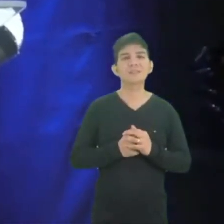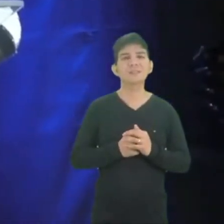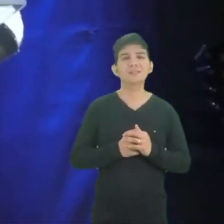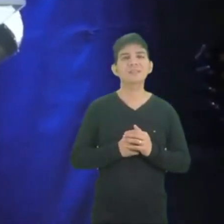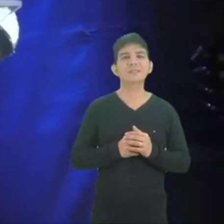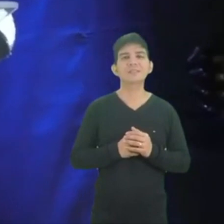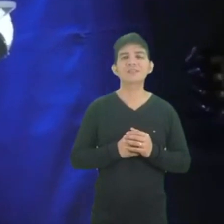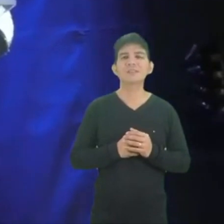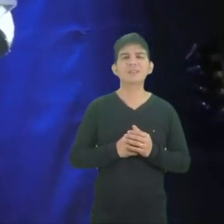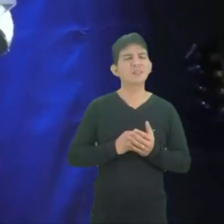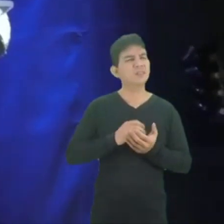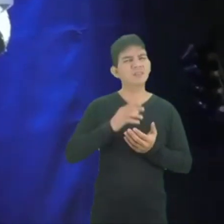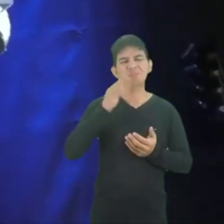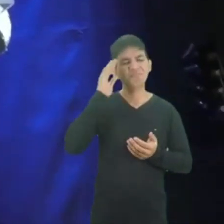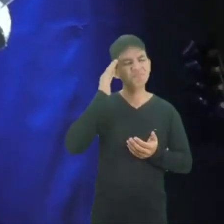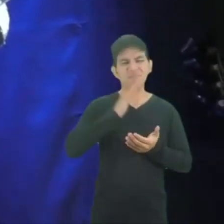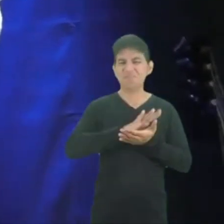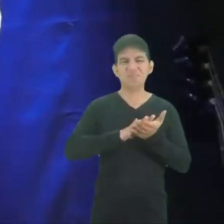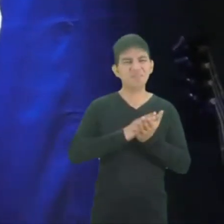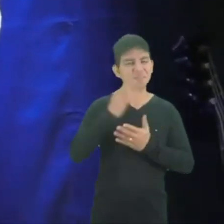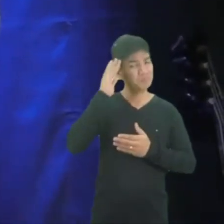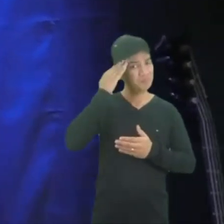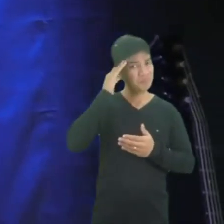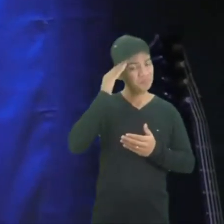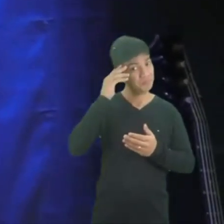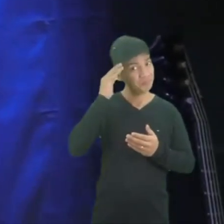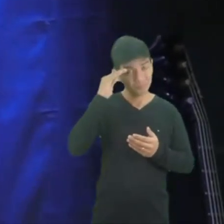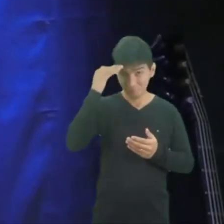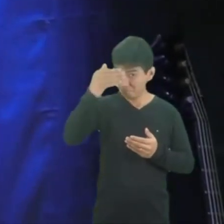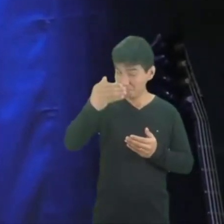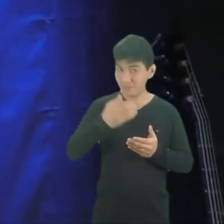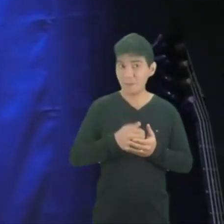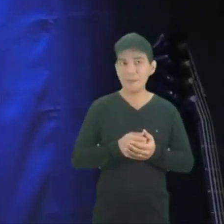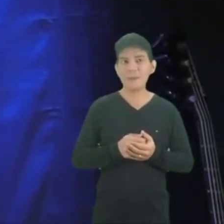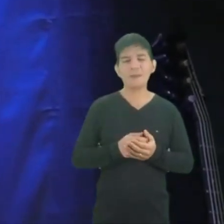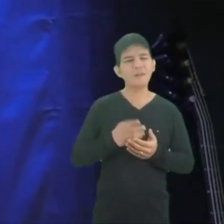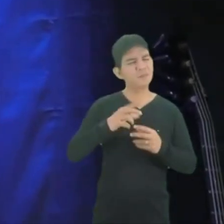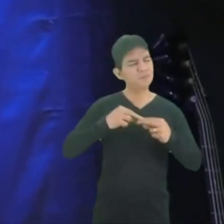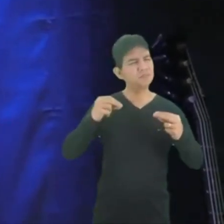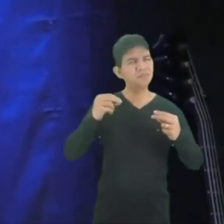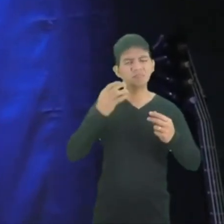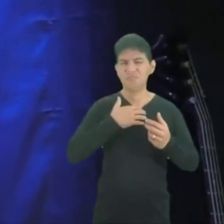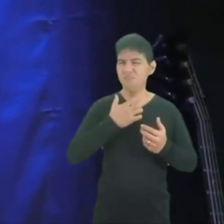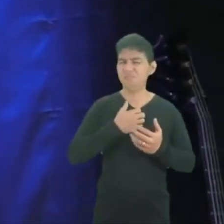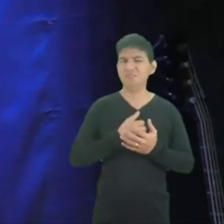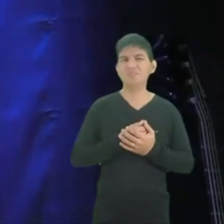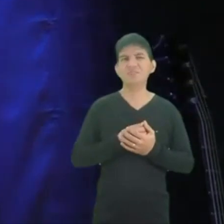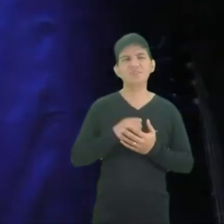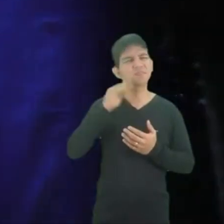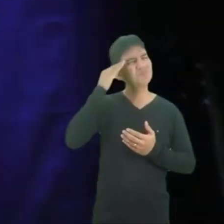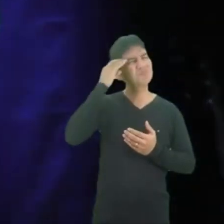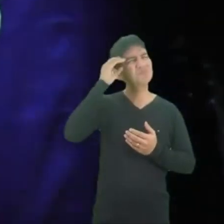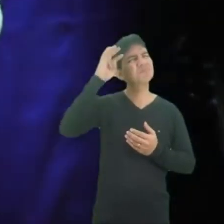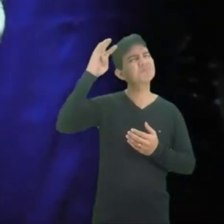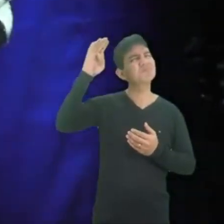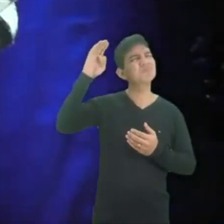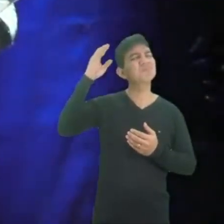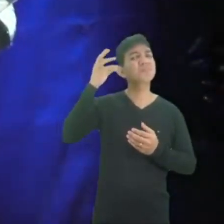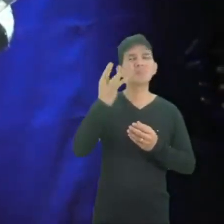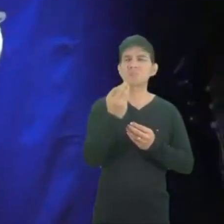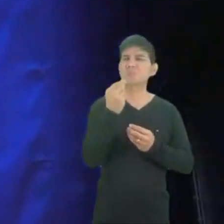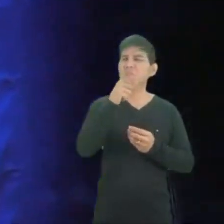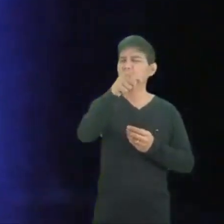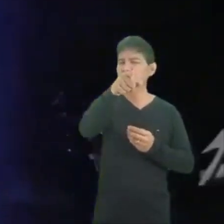não foi nada pensado previamente, mas eu imaginei aqui que muitos